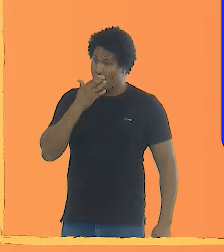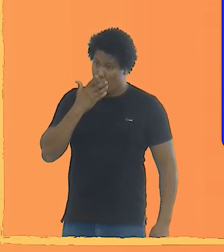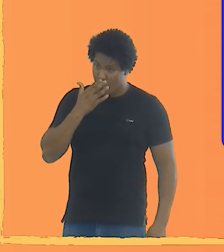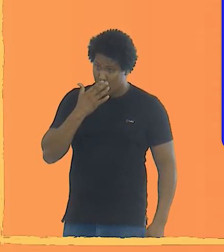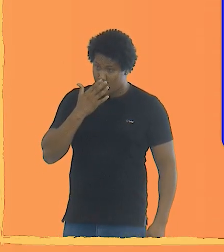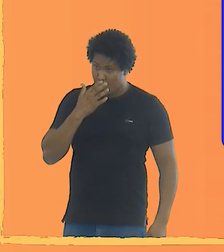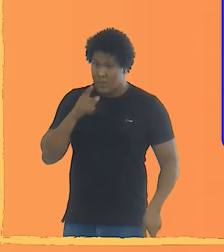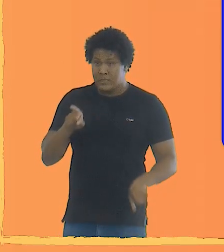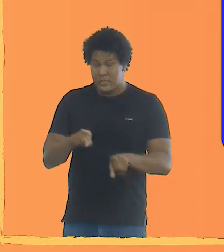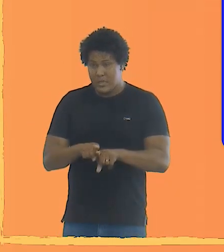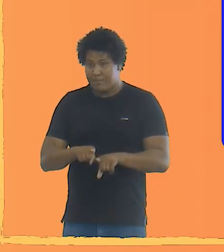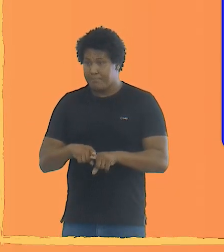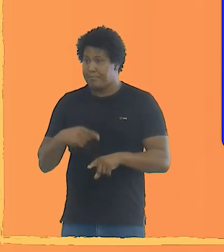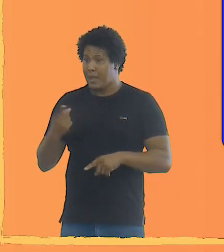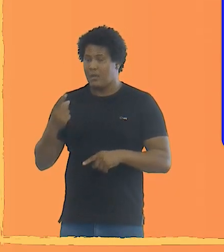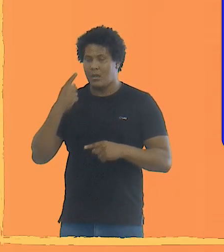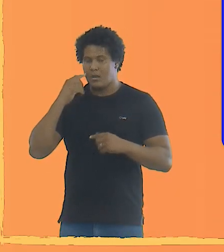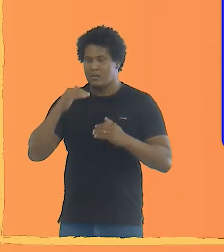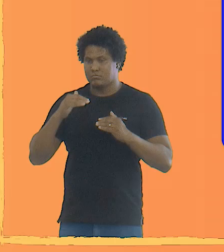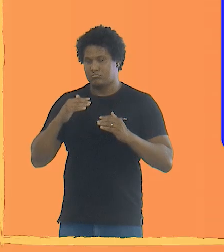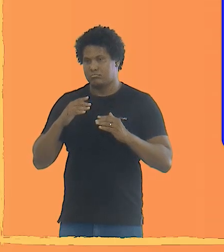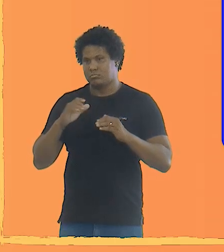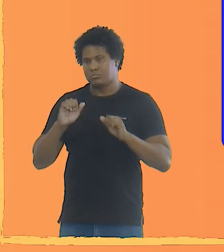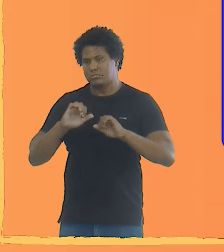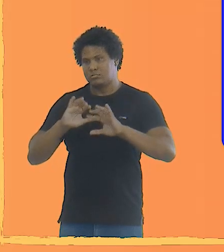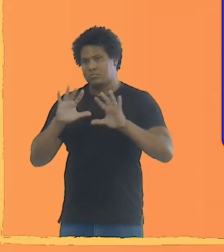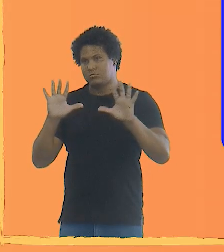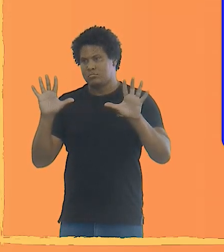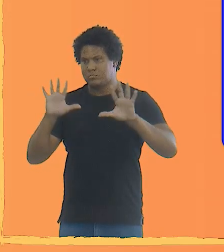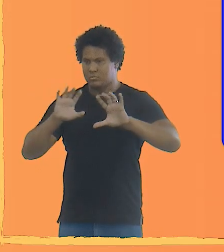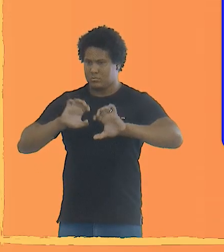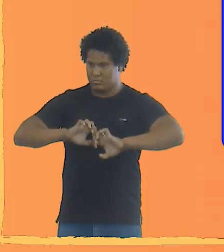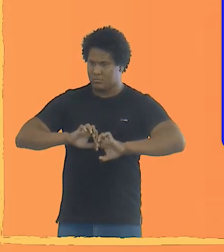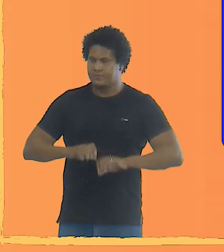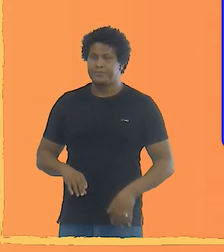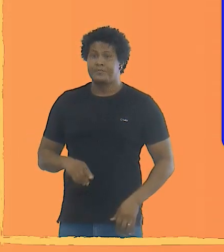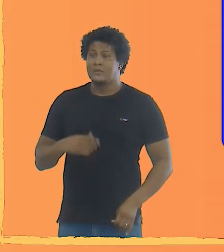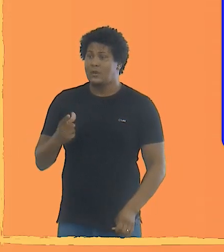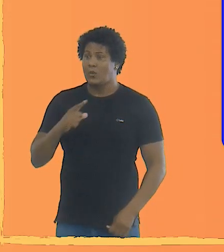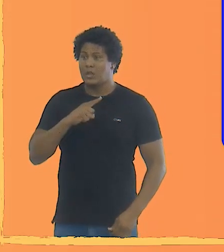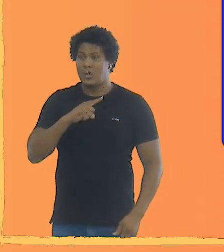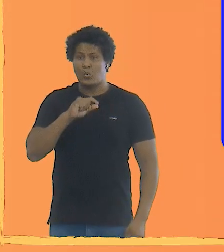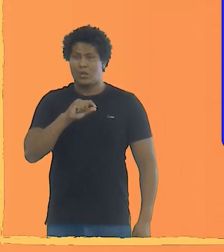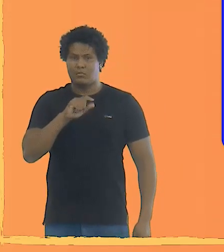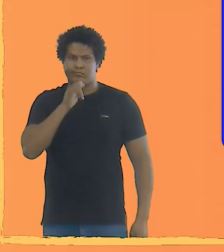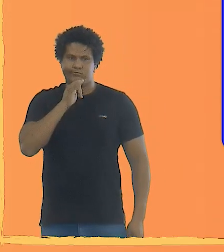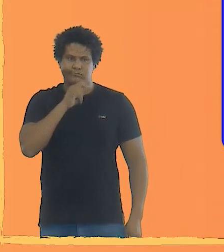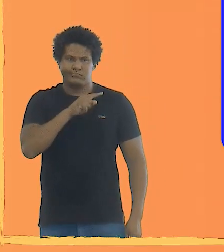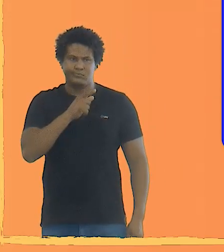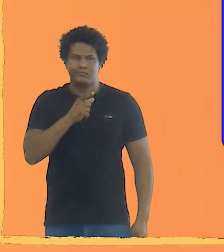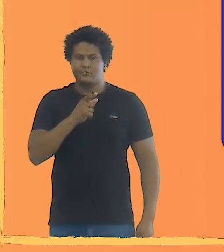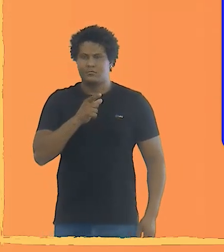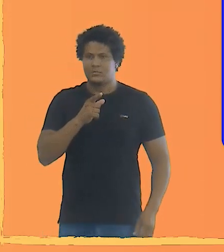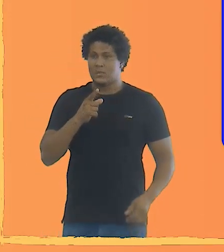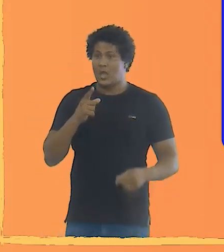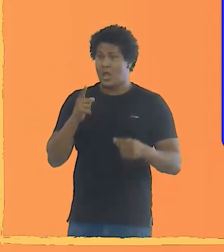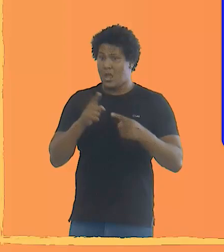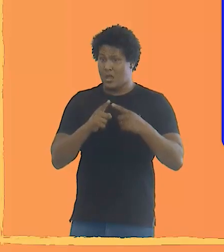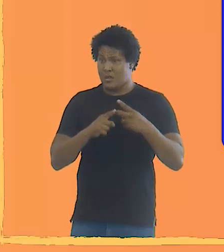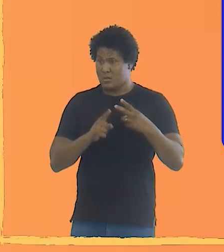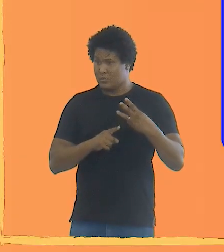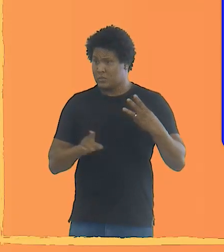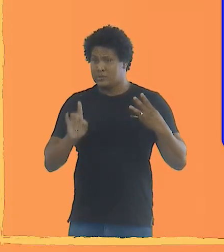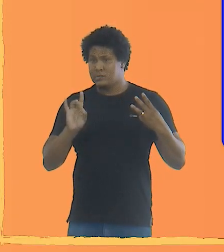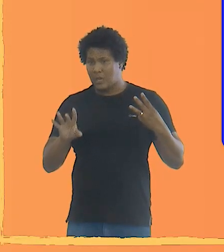quando você escolhe a cor primária, 3 opções. Para cada uma dessas 3 opções, são 3 tonalidades. Aí